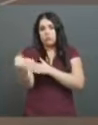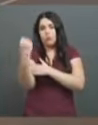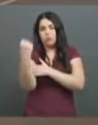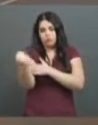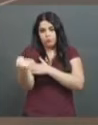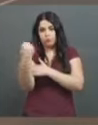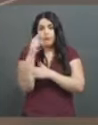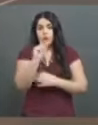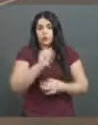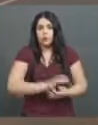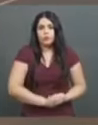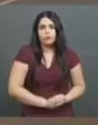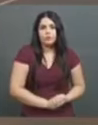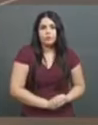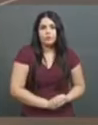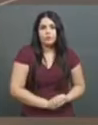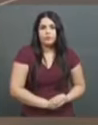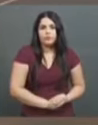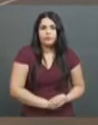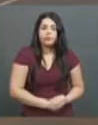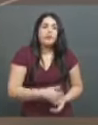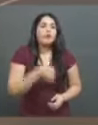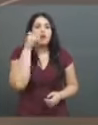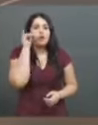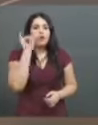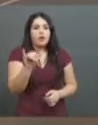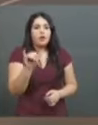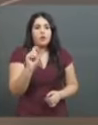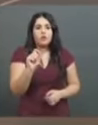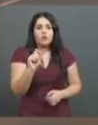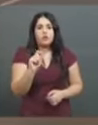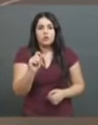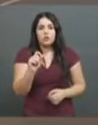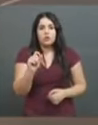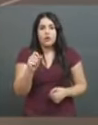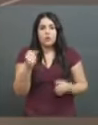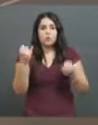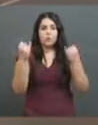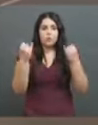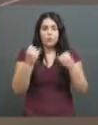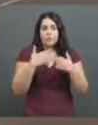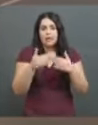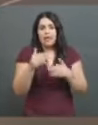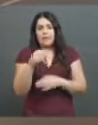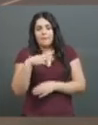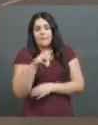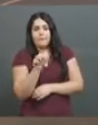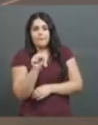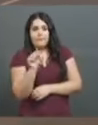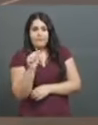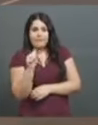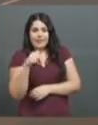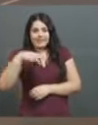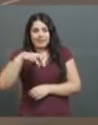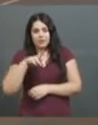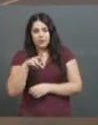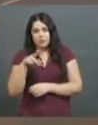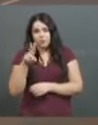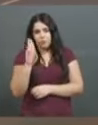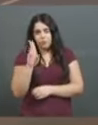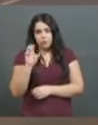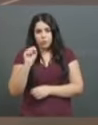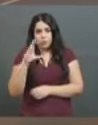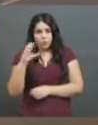musculação, retarda o processo de perda de massa muscular. Pelo contrário, a gente tem um ganho de massa muscular e